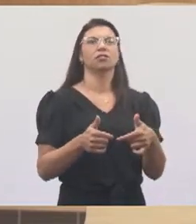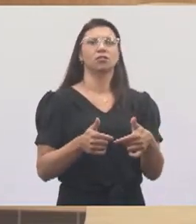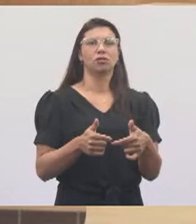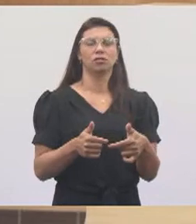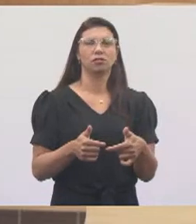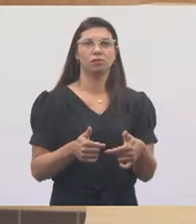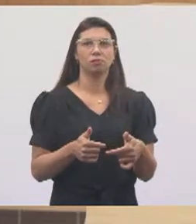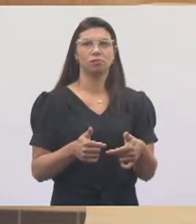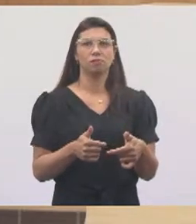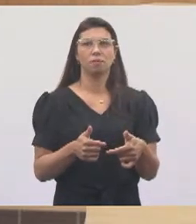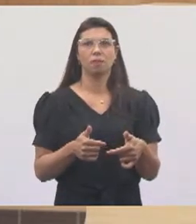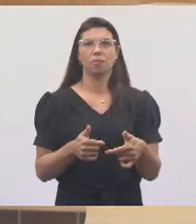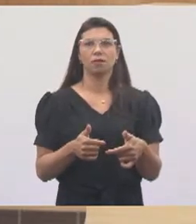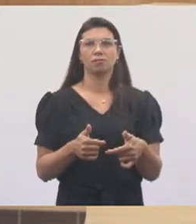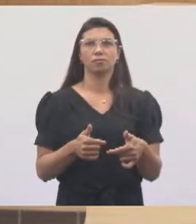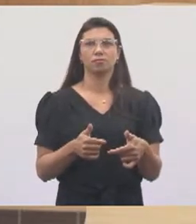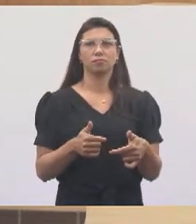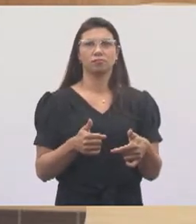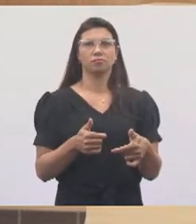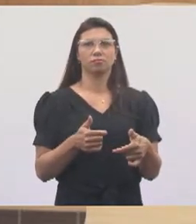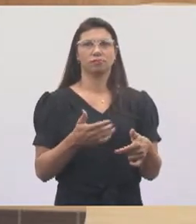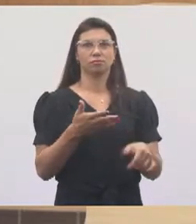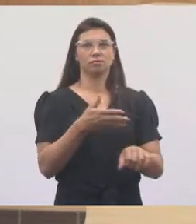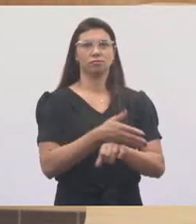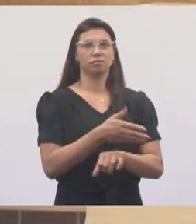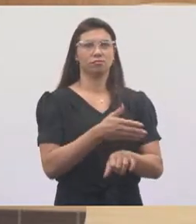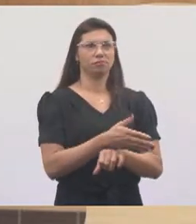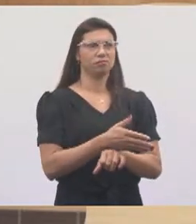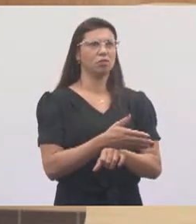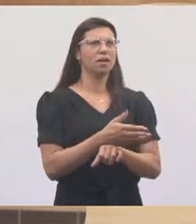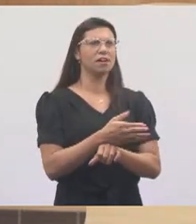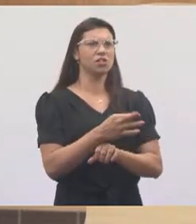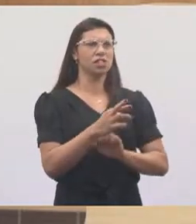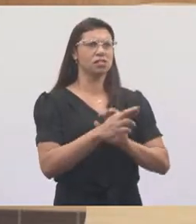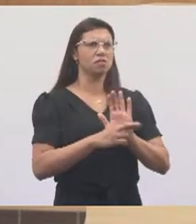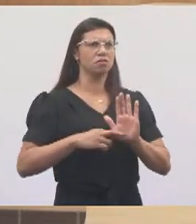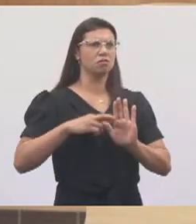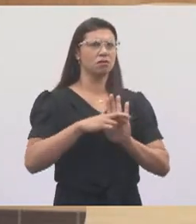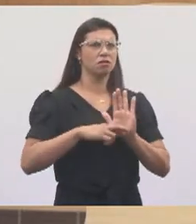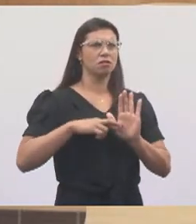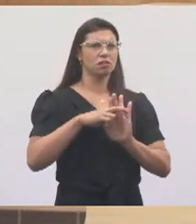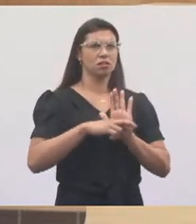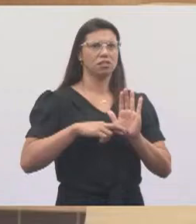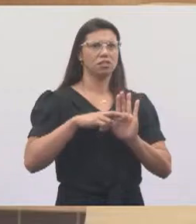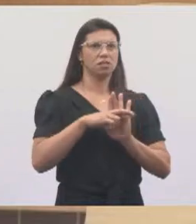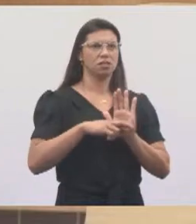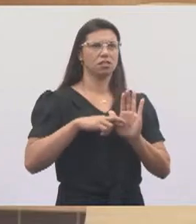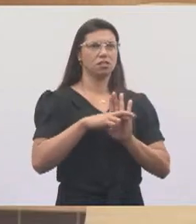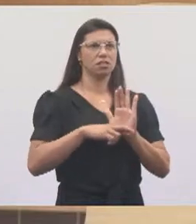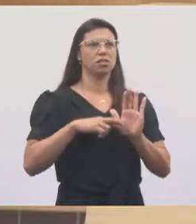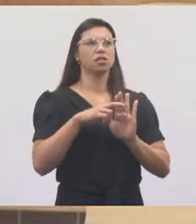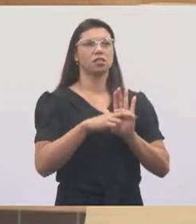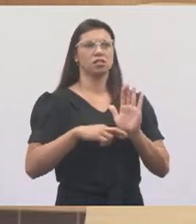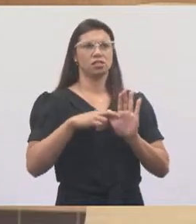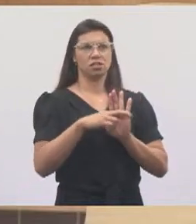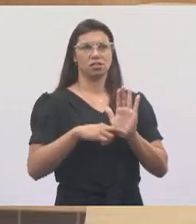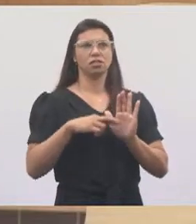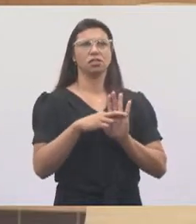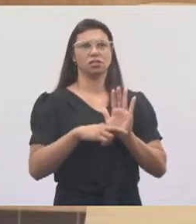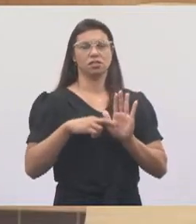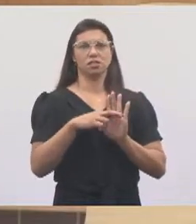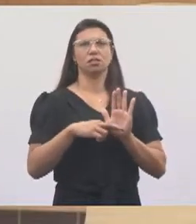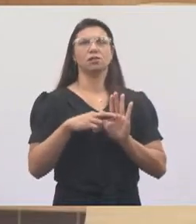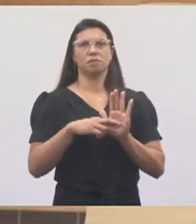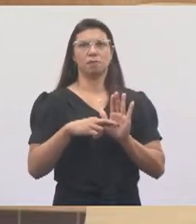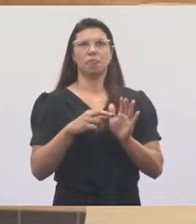para a Delegacia de Investigações Gerais, permanecendo até janeiro de 1997, quando foi escolhido